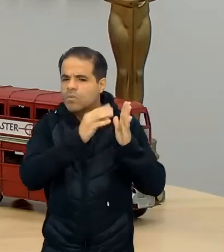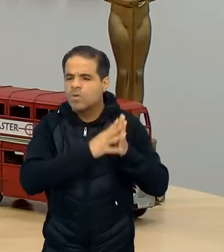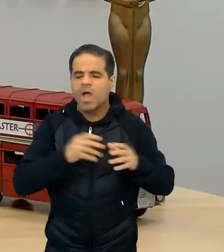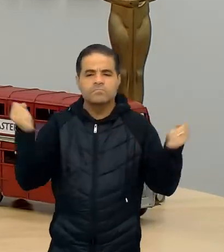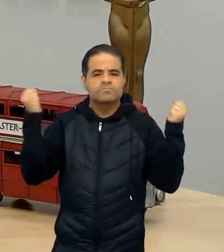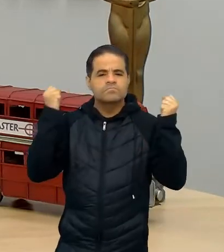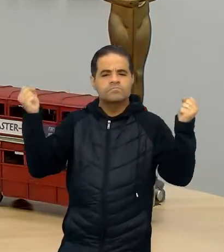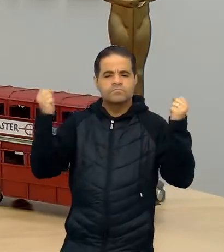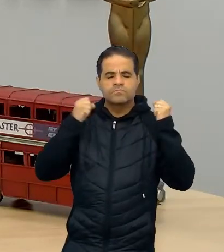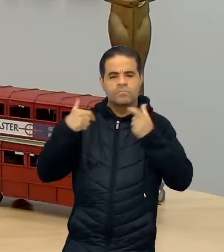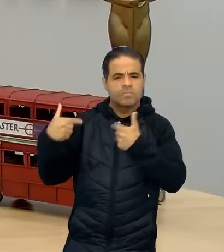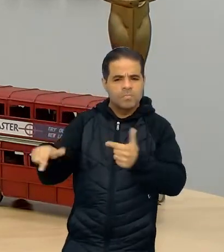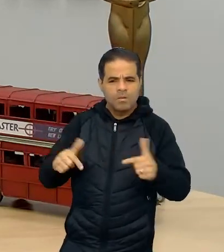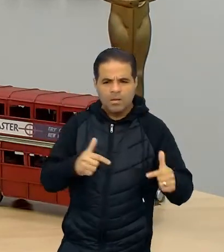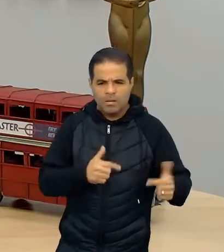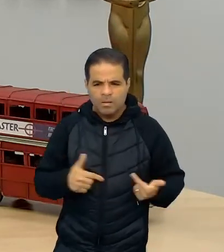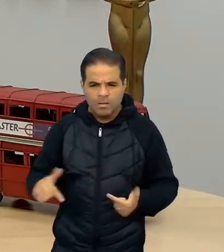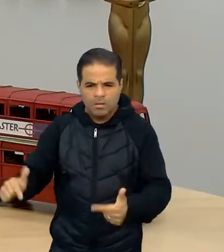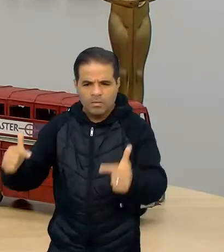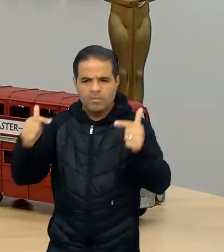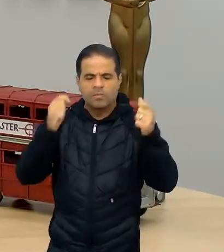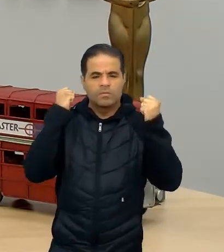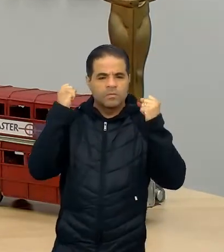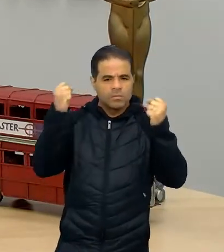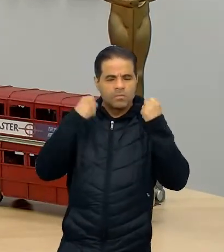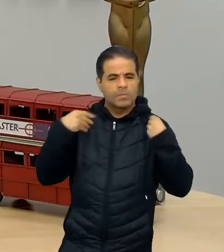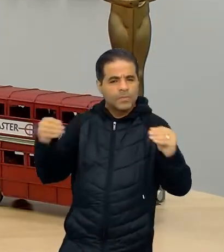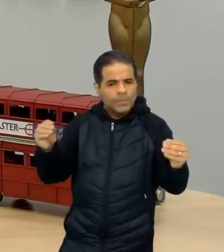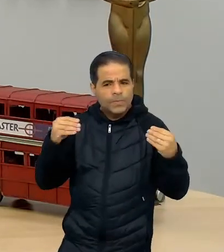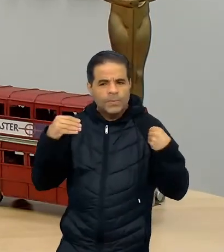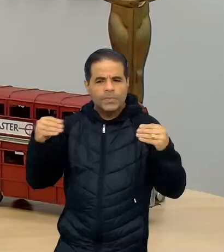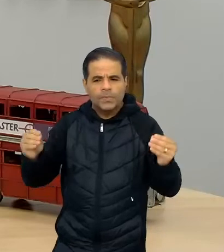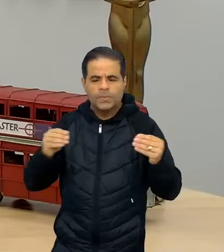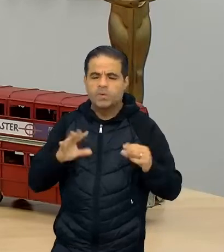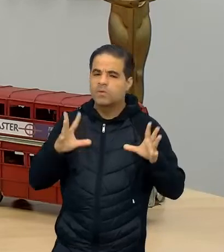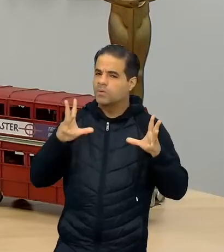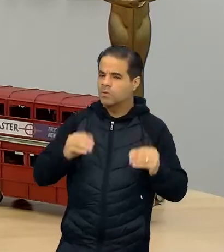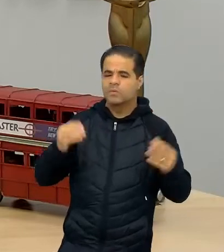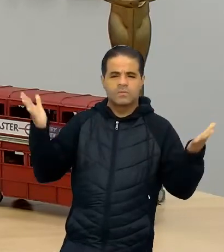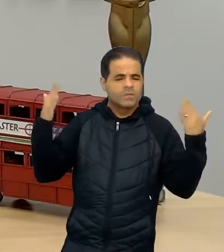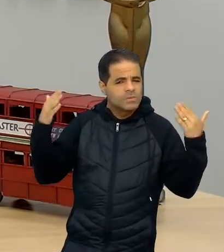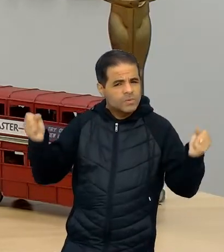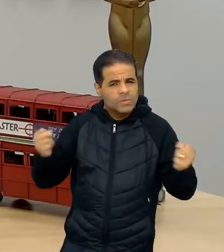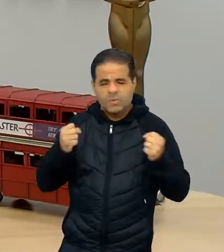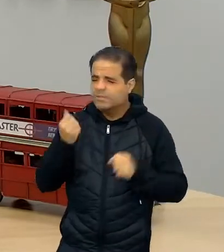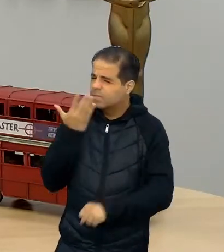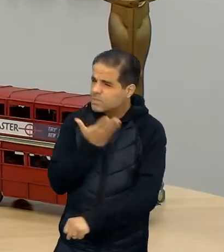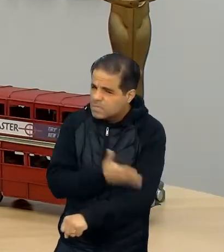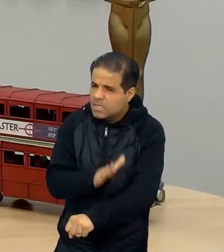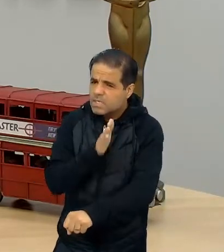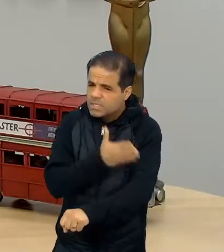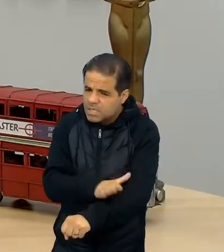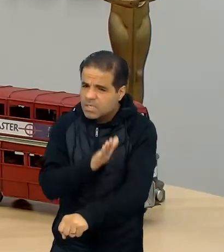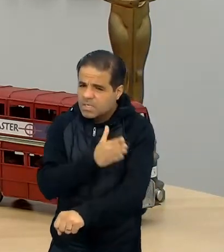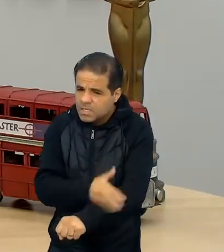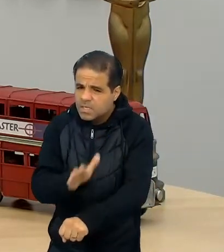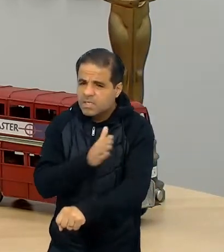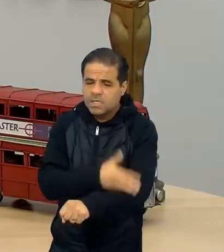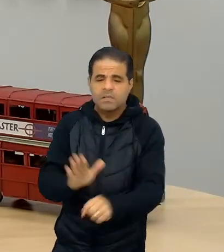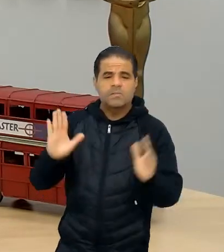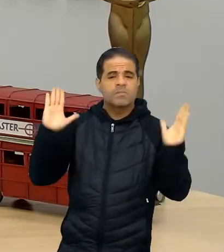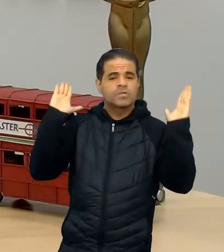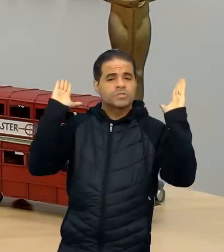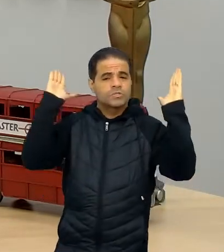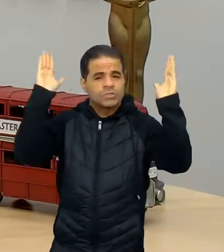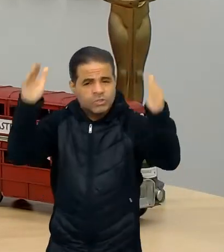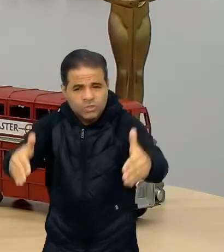ela trabalha muito a questão do equilíbrio, da força, da flexibilidade. Então os atletas treinam muito para chegarem ali. E